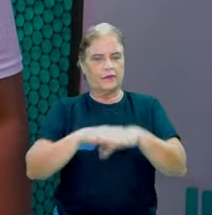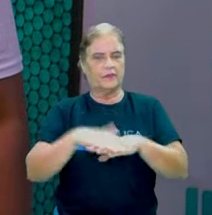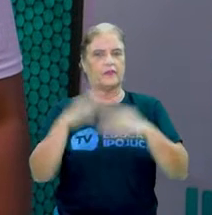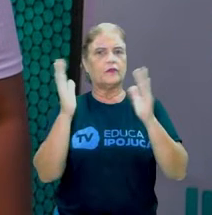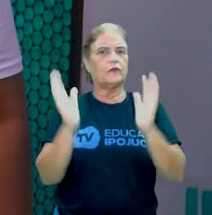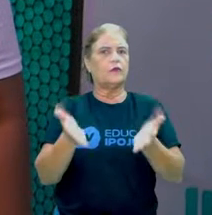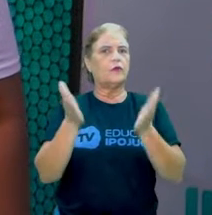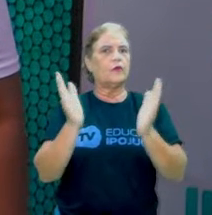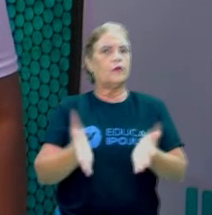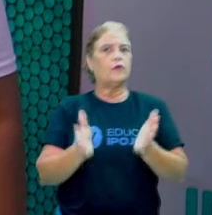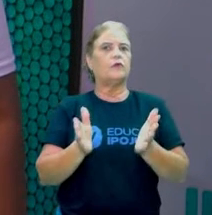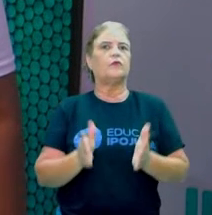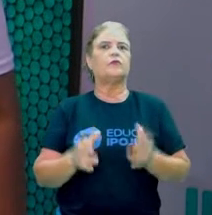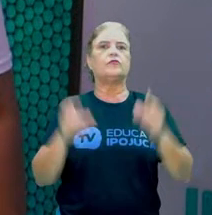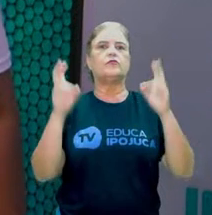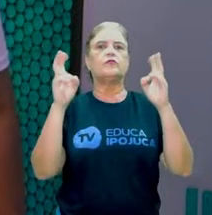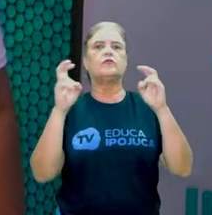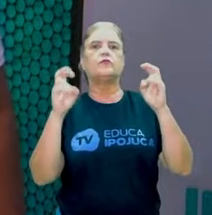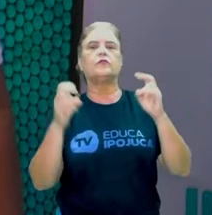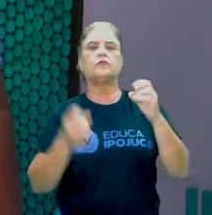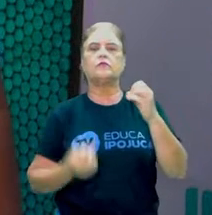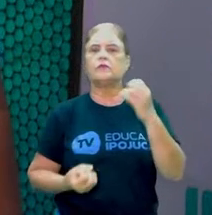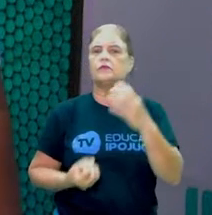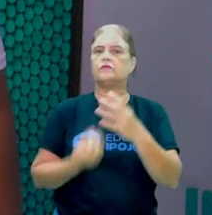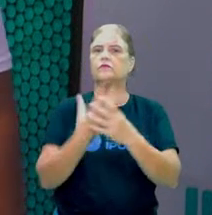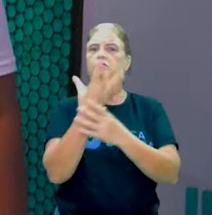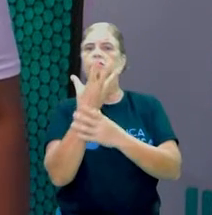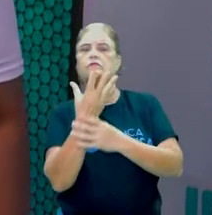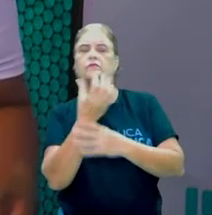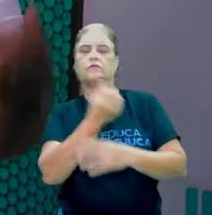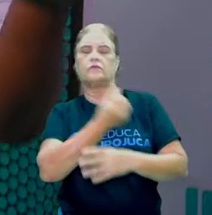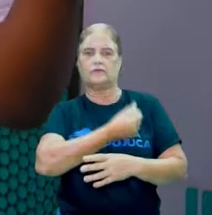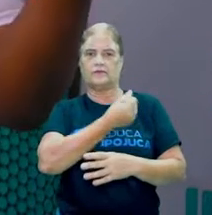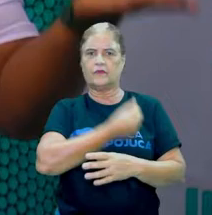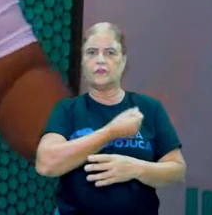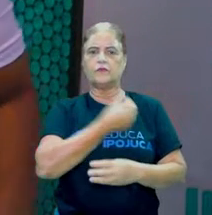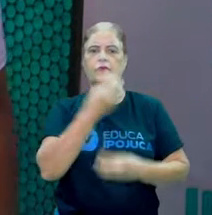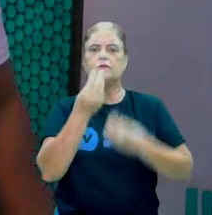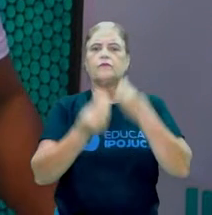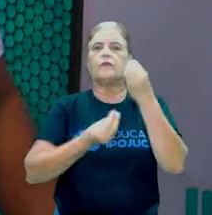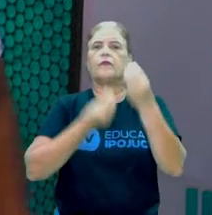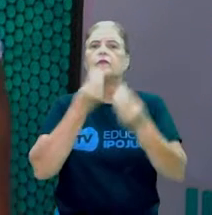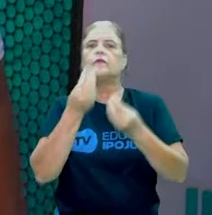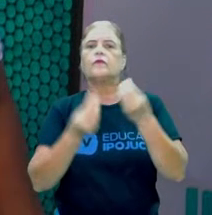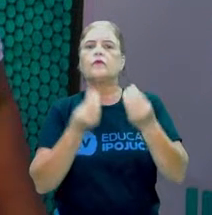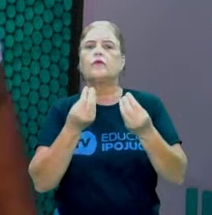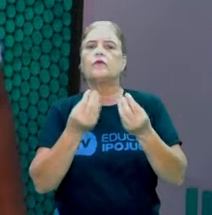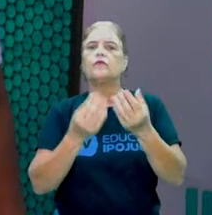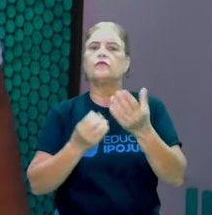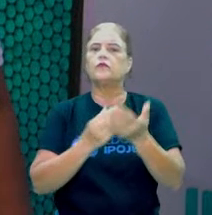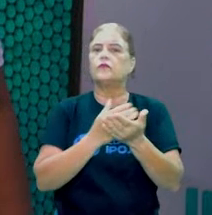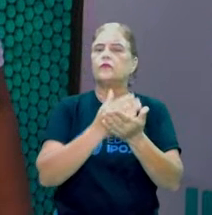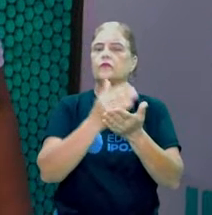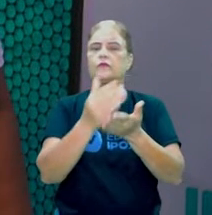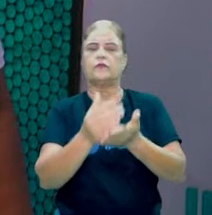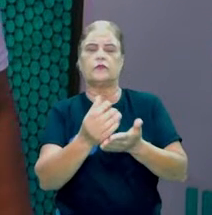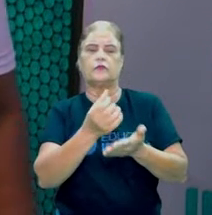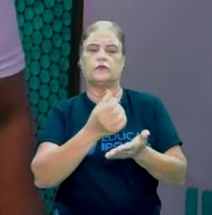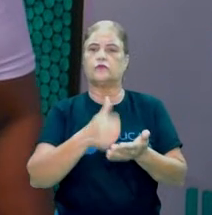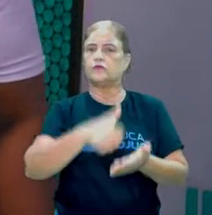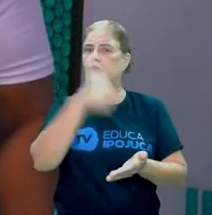hoje iremos falar sobre a origem dos números. Como será que surgiu os primeiros